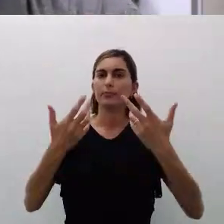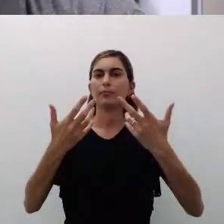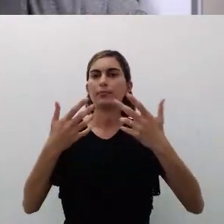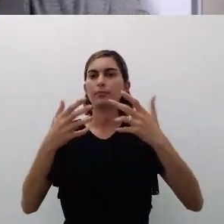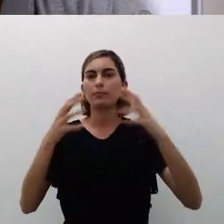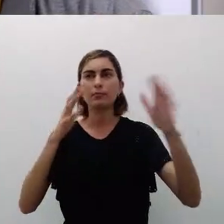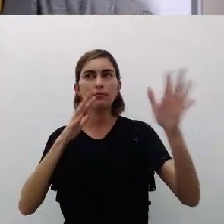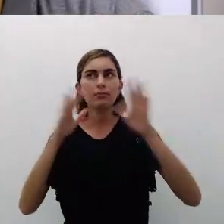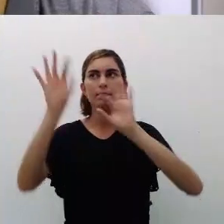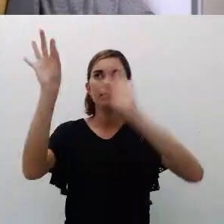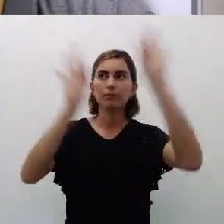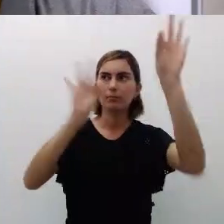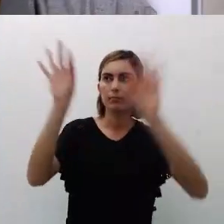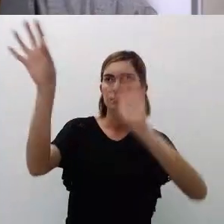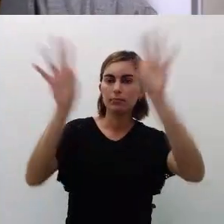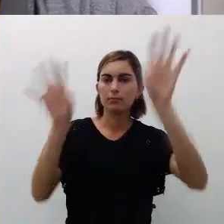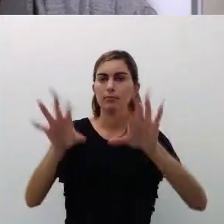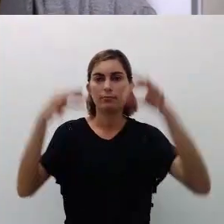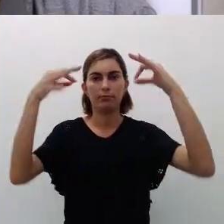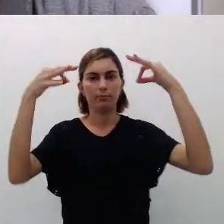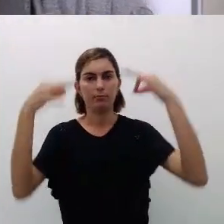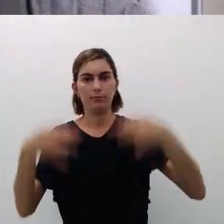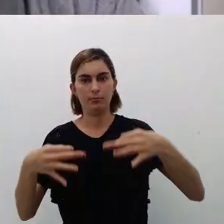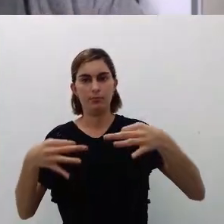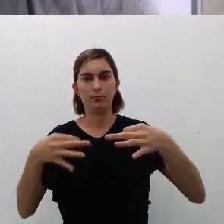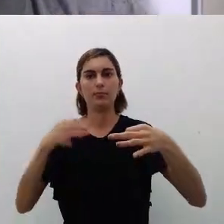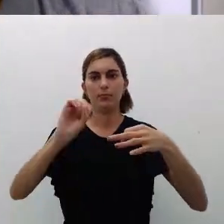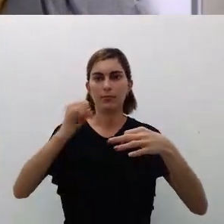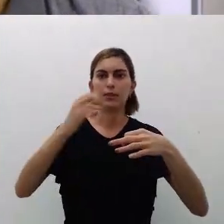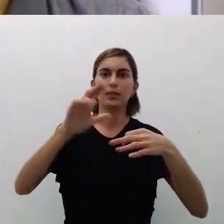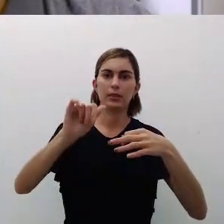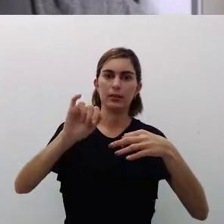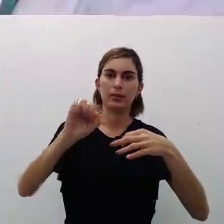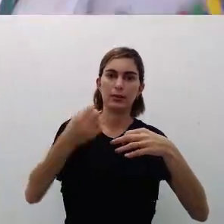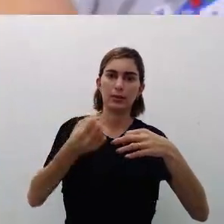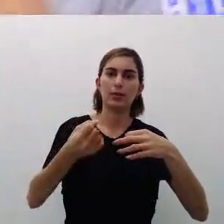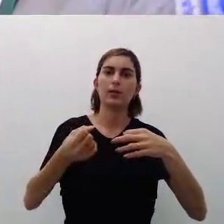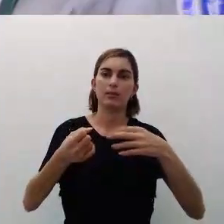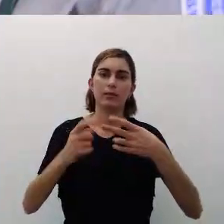exata sobre as escalas, que é a regra dos terços.